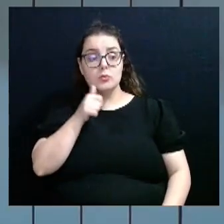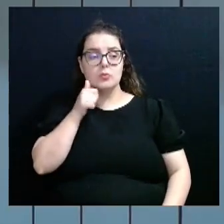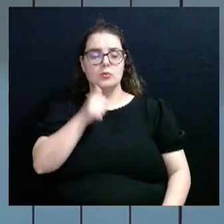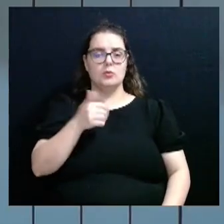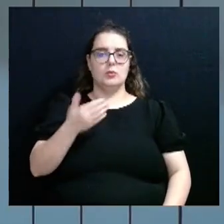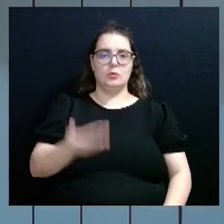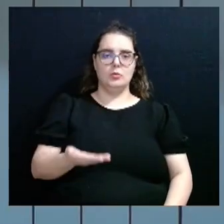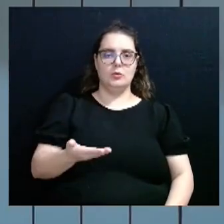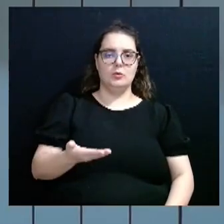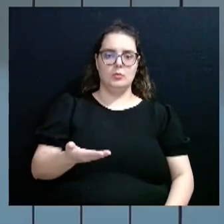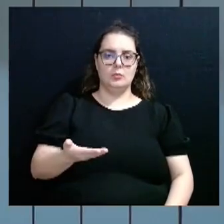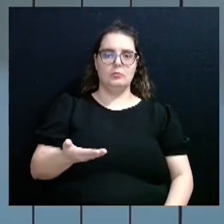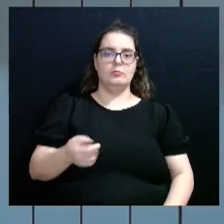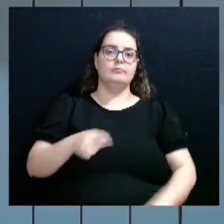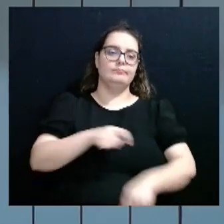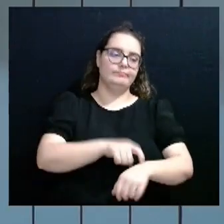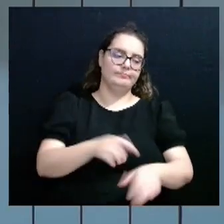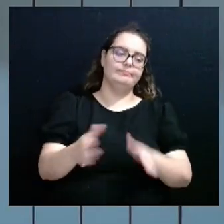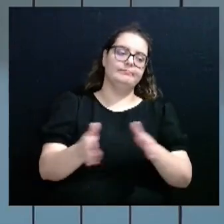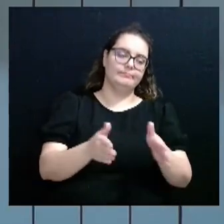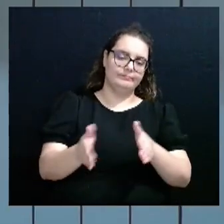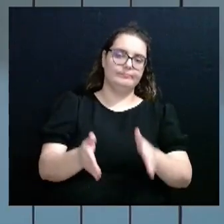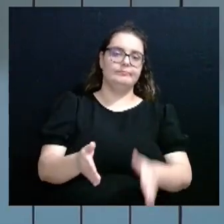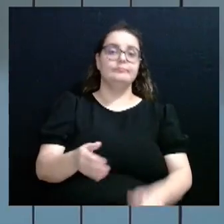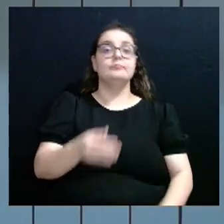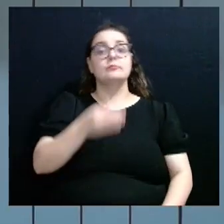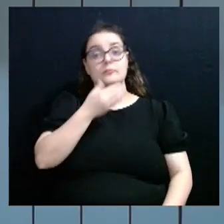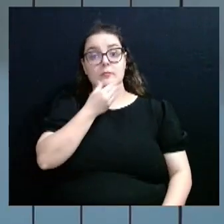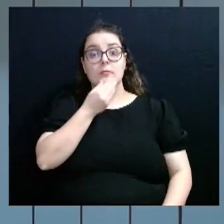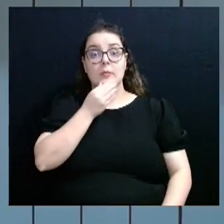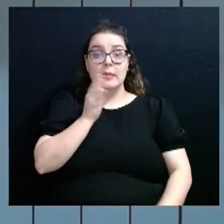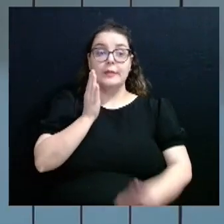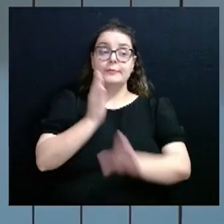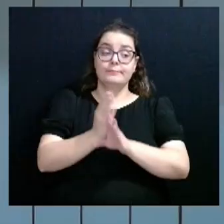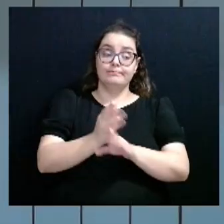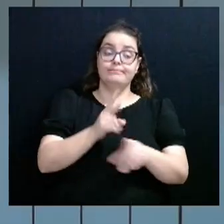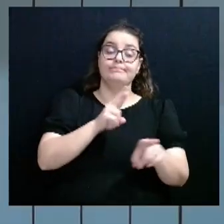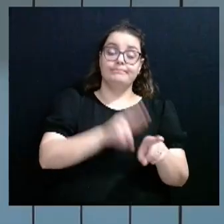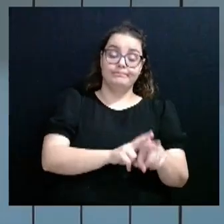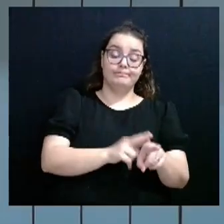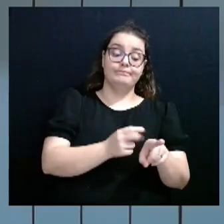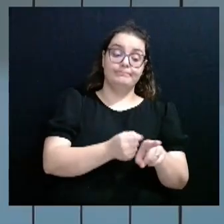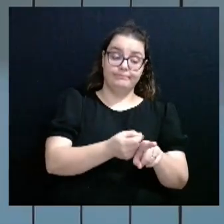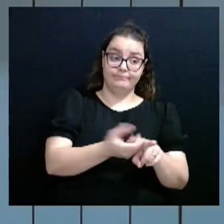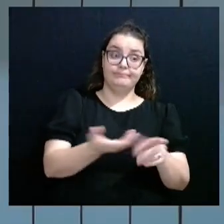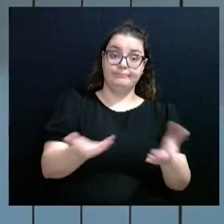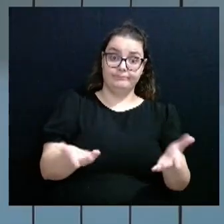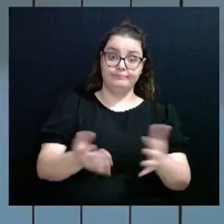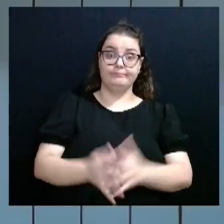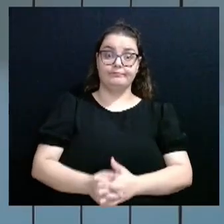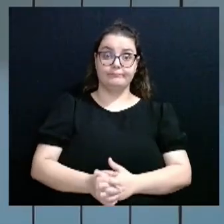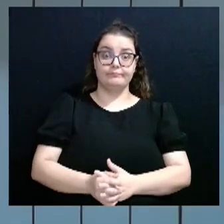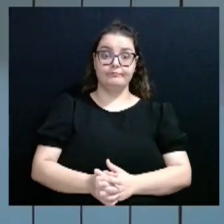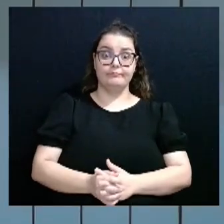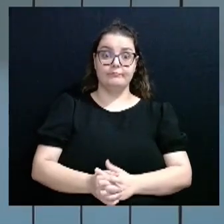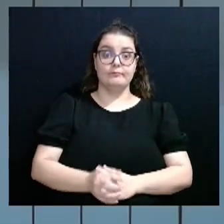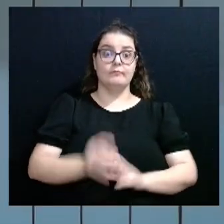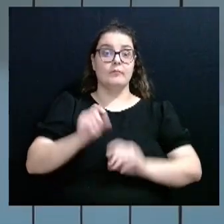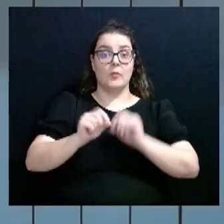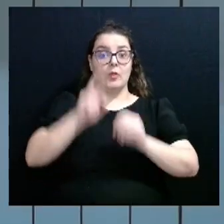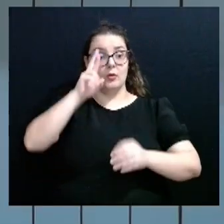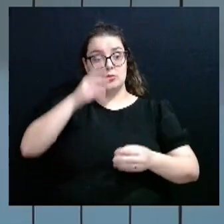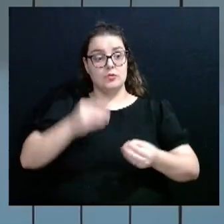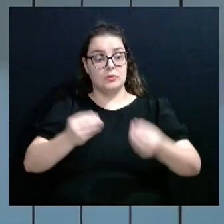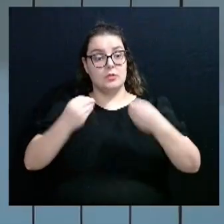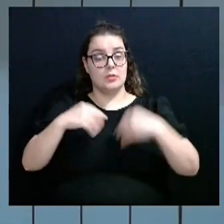nesse momento em que o homem descobre o câncer de próstata? O que o senhor traz para a gente